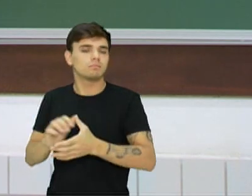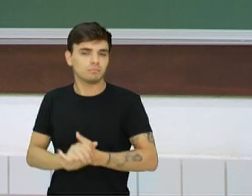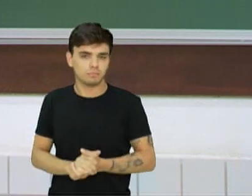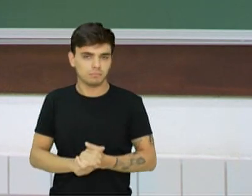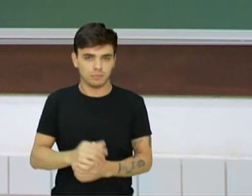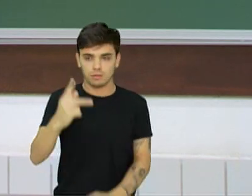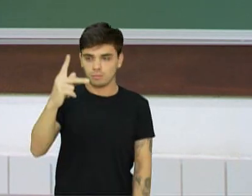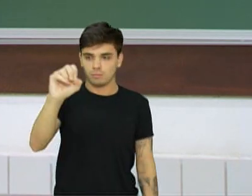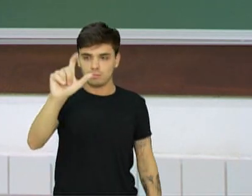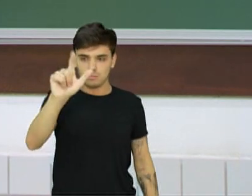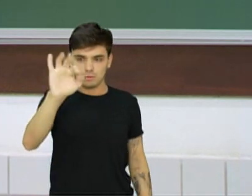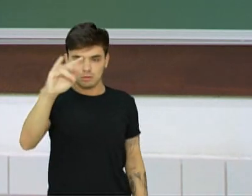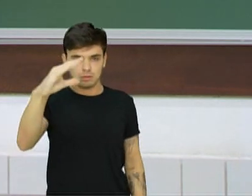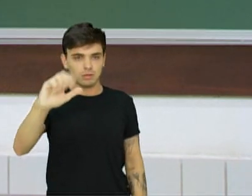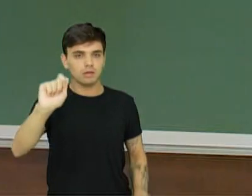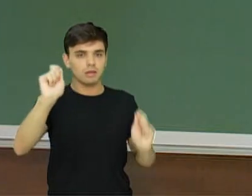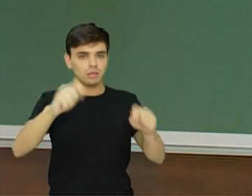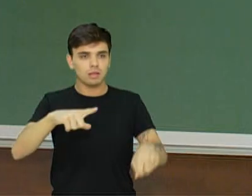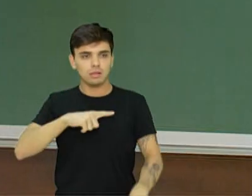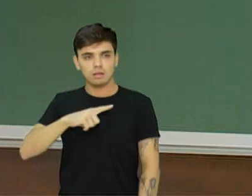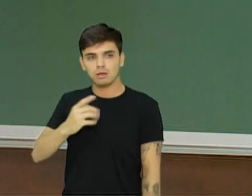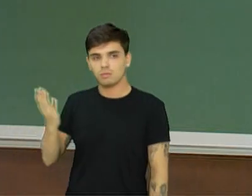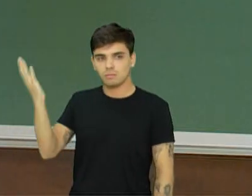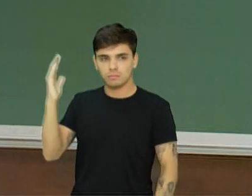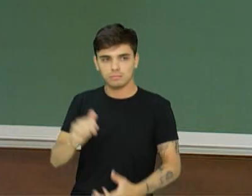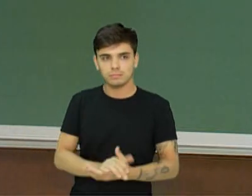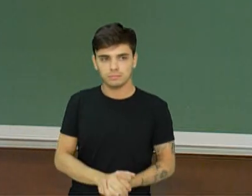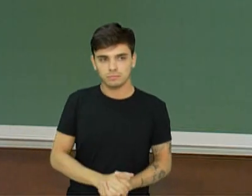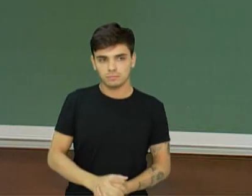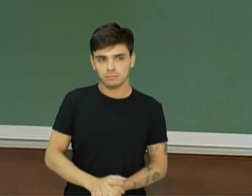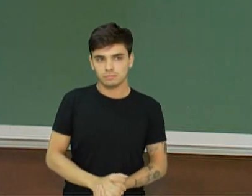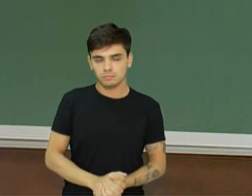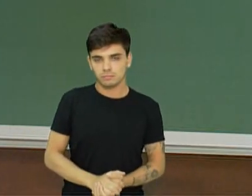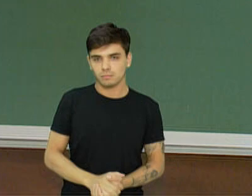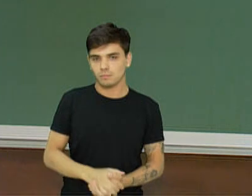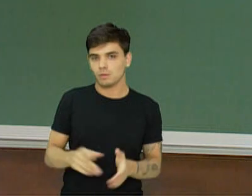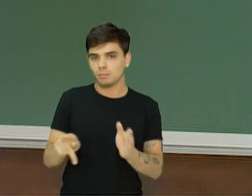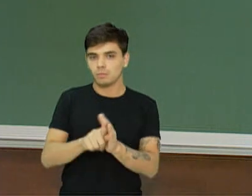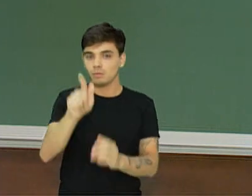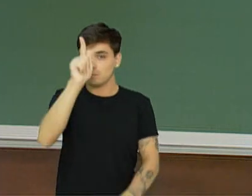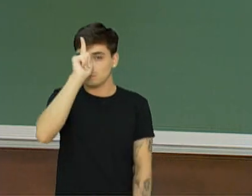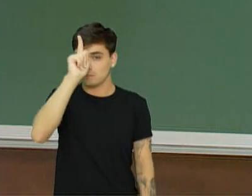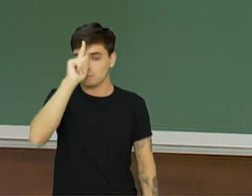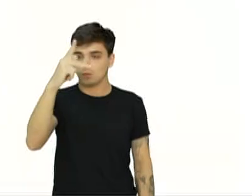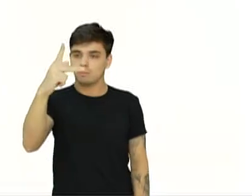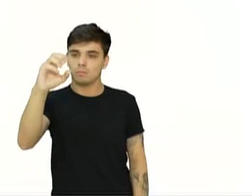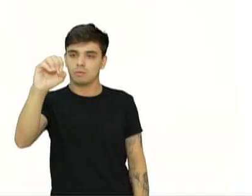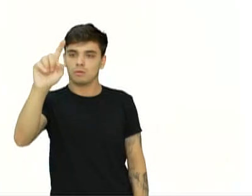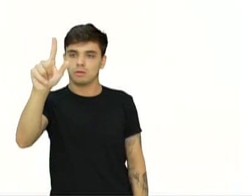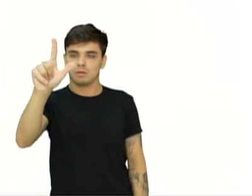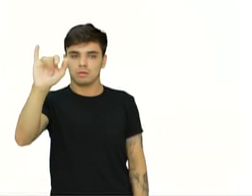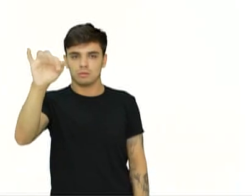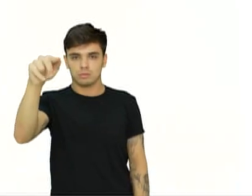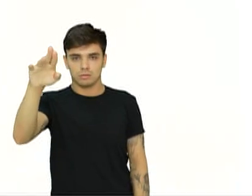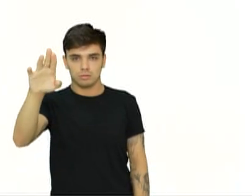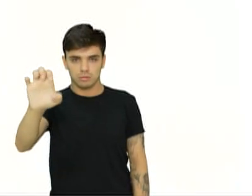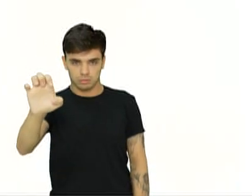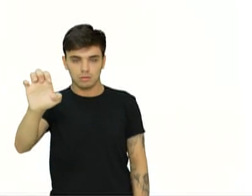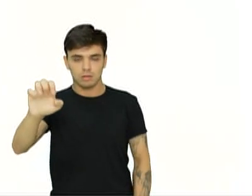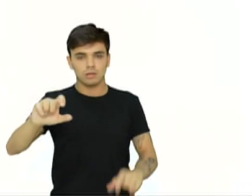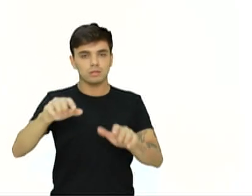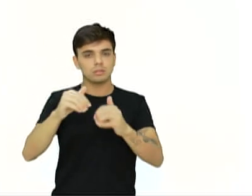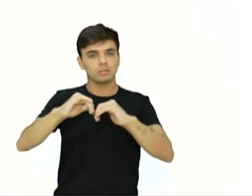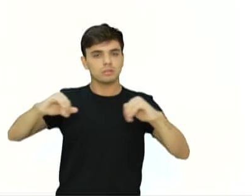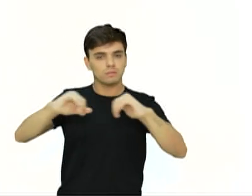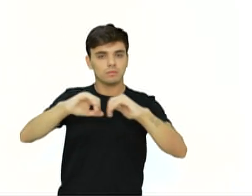palavra política, a gente tem o seguinte quadro. Política vem do grego politike. E politike se divide